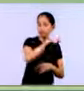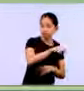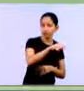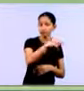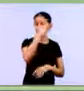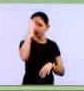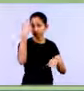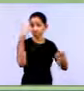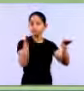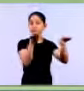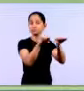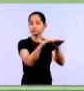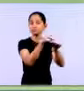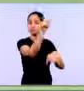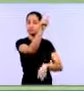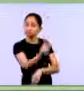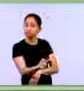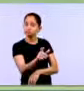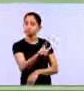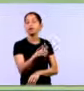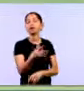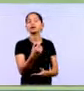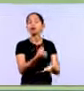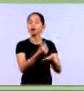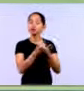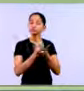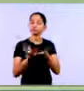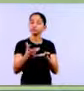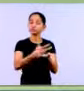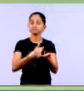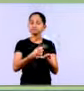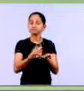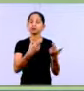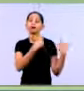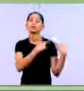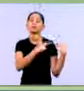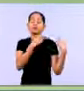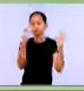e o sujeito passivo, o contribuinte ou responsável.